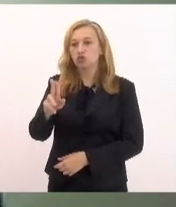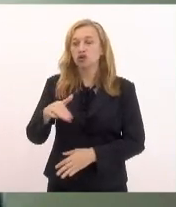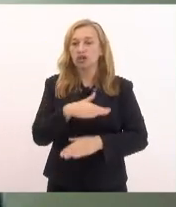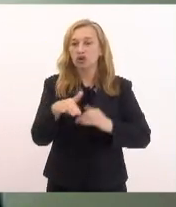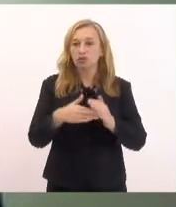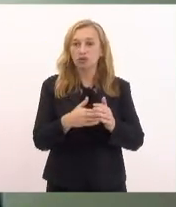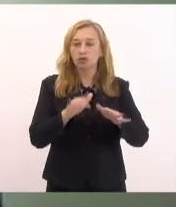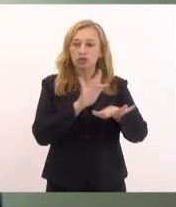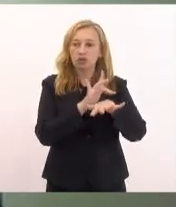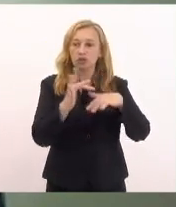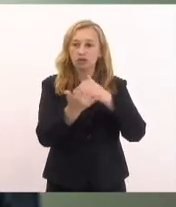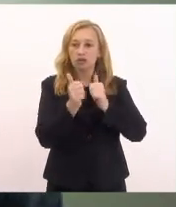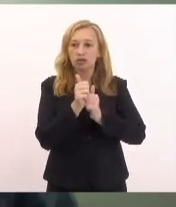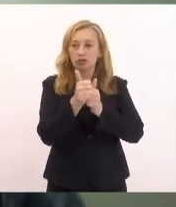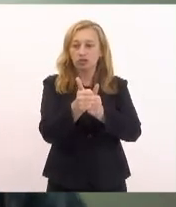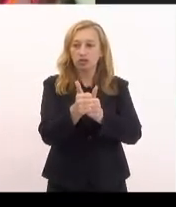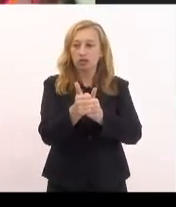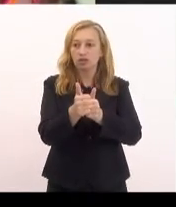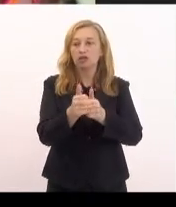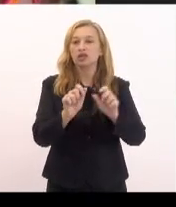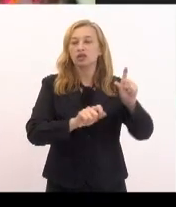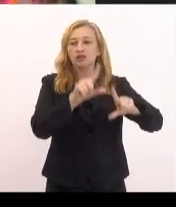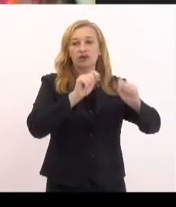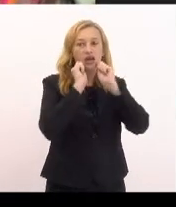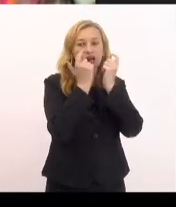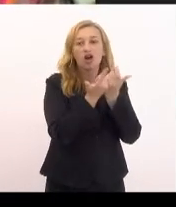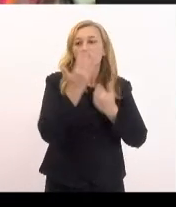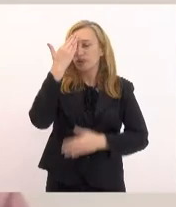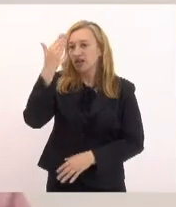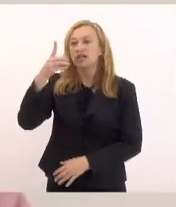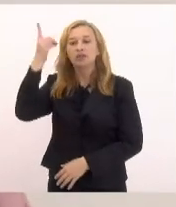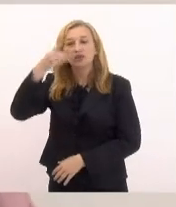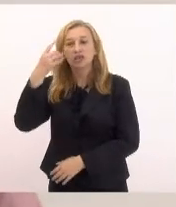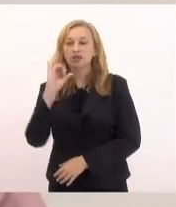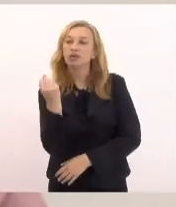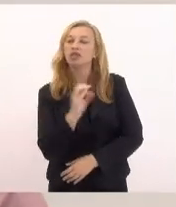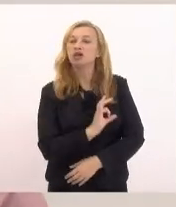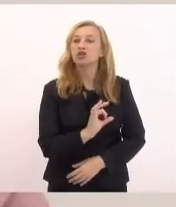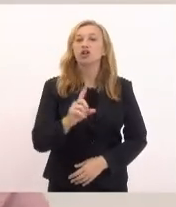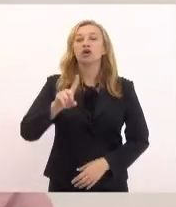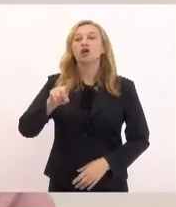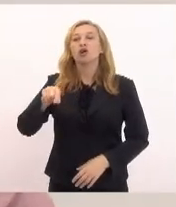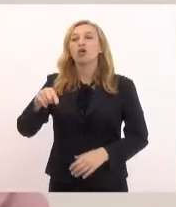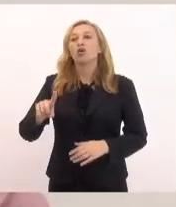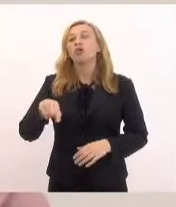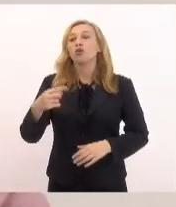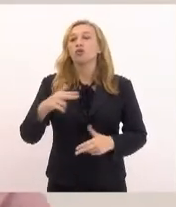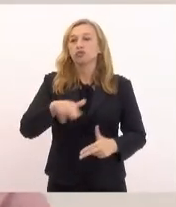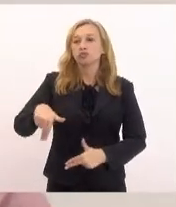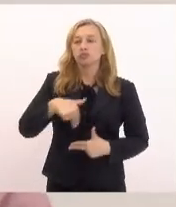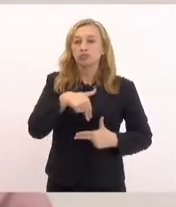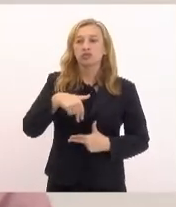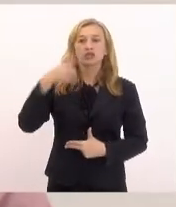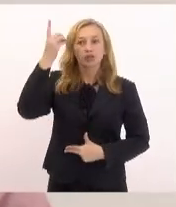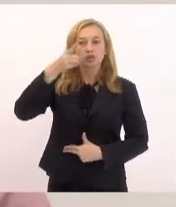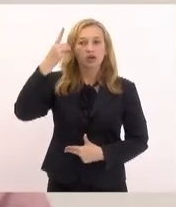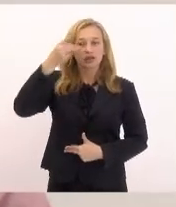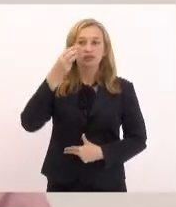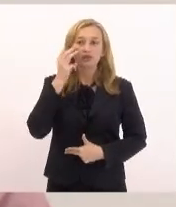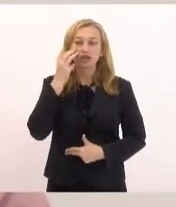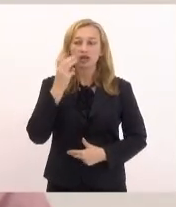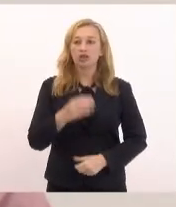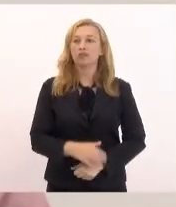acompanham pela TV Alerj. Obrigada, deputada Marta Rocha. O próximo orador inscrito é o nobre deputado